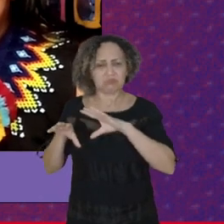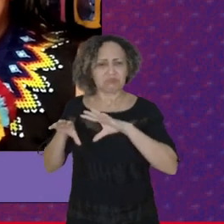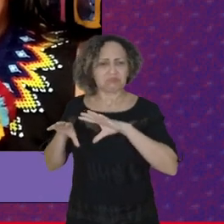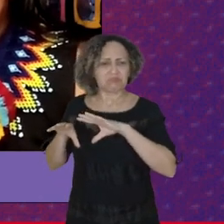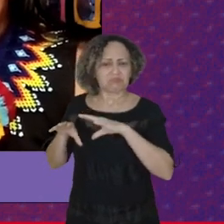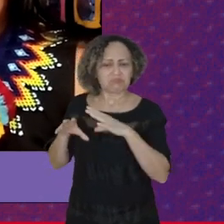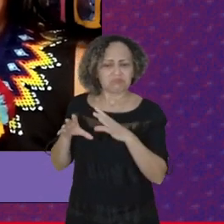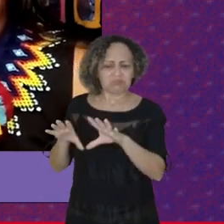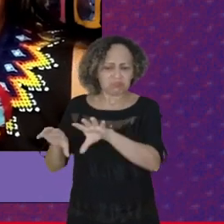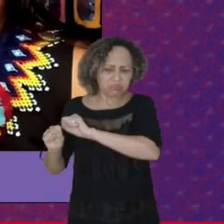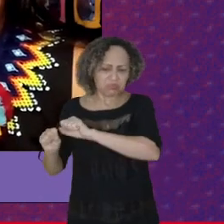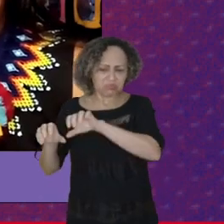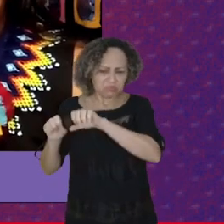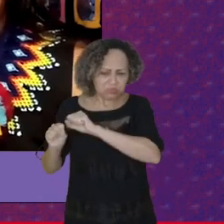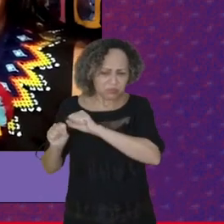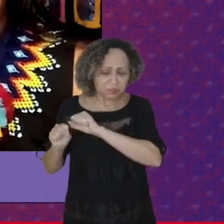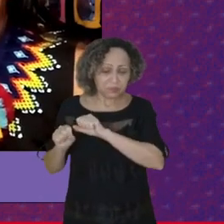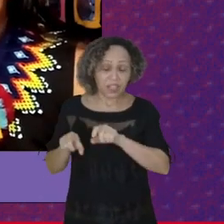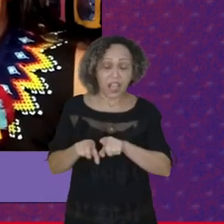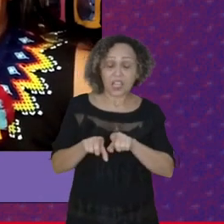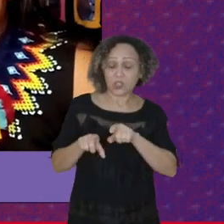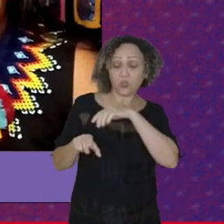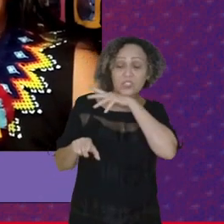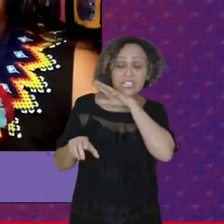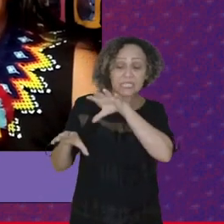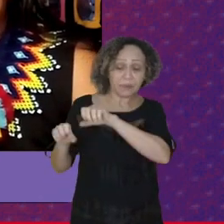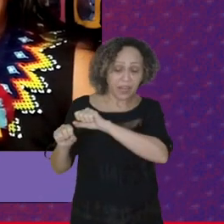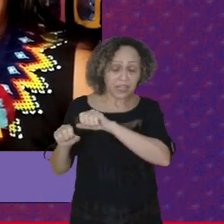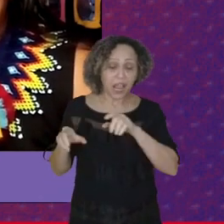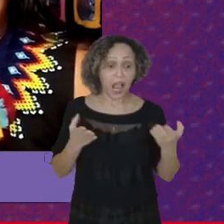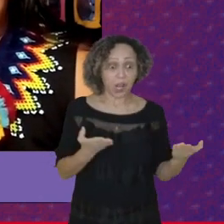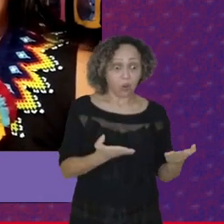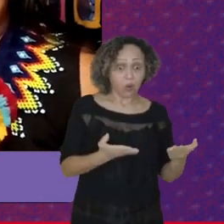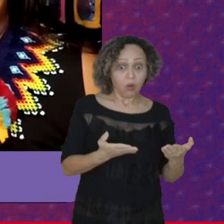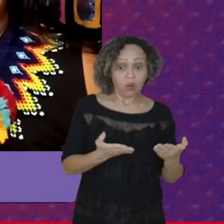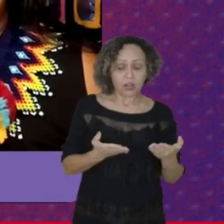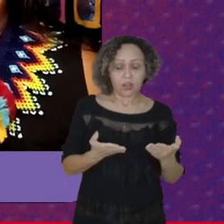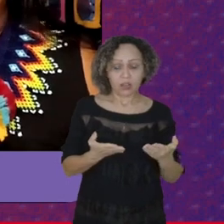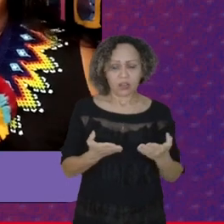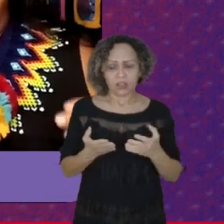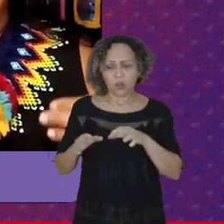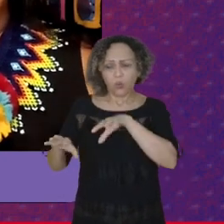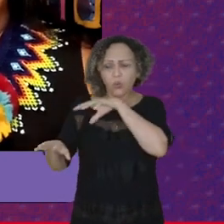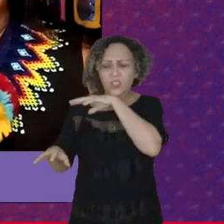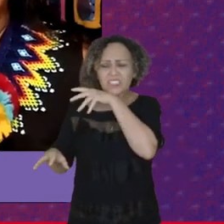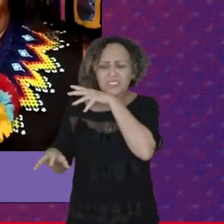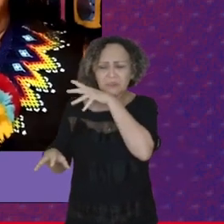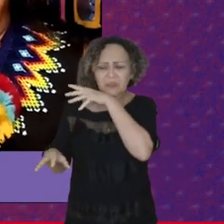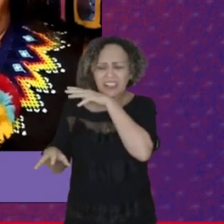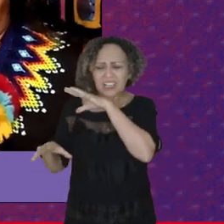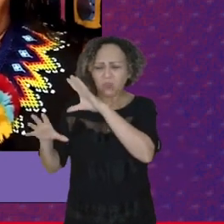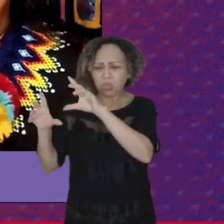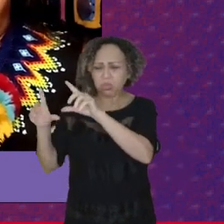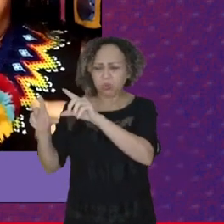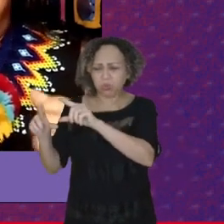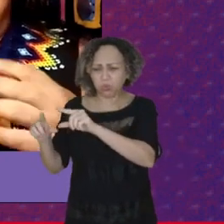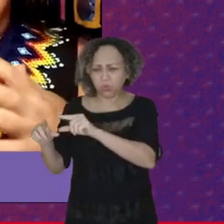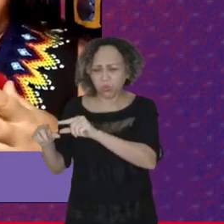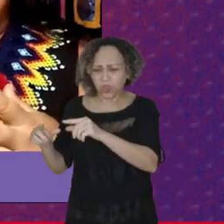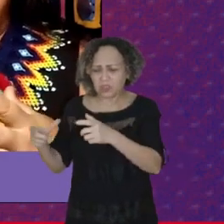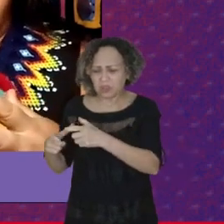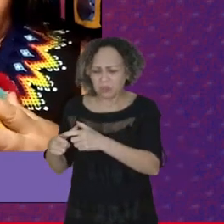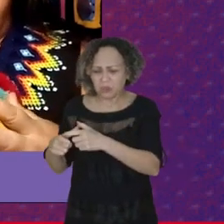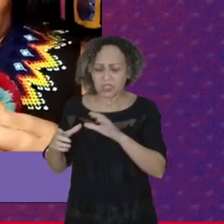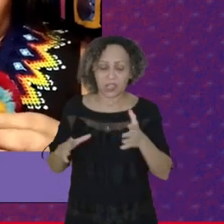E eu gostaria que nós, companheiras aqui, também abordássemos as mulheres que não são mulher que nasceu com